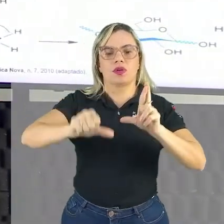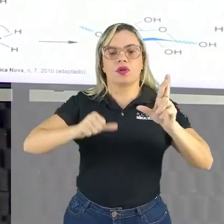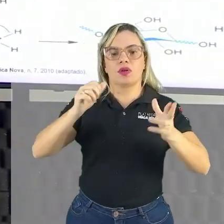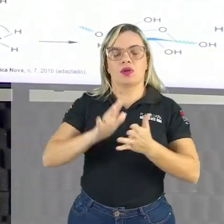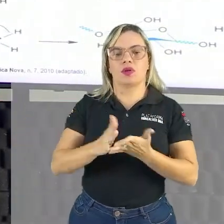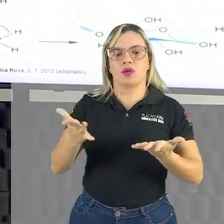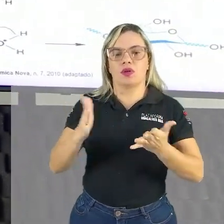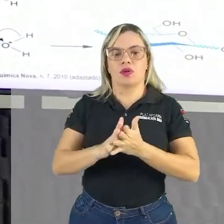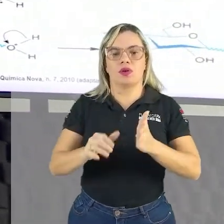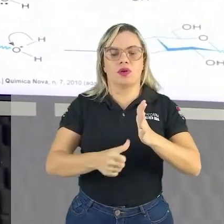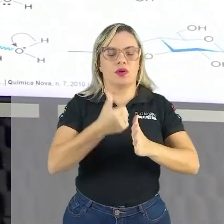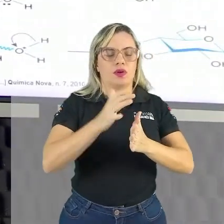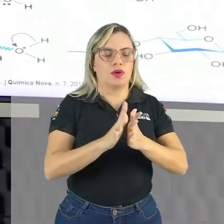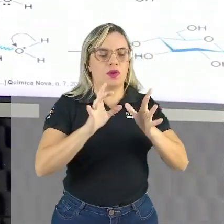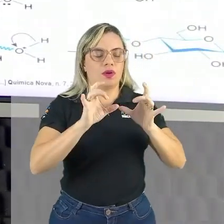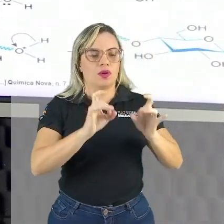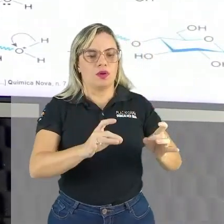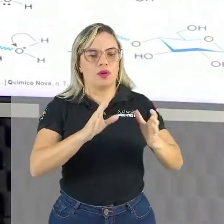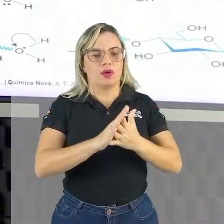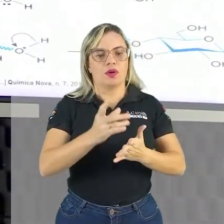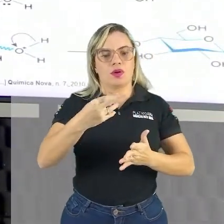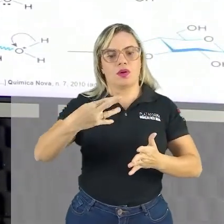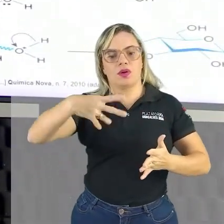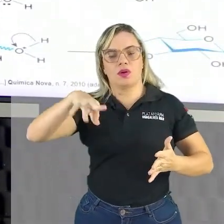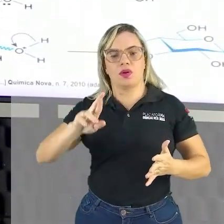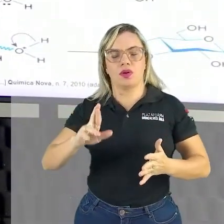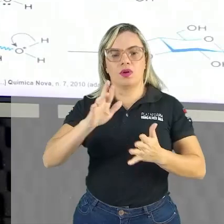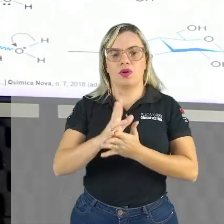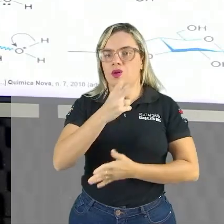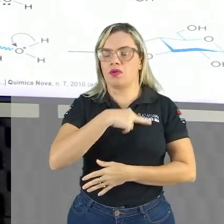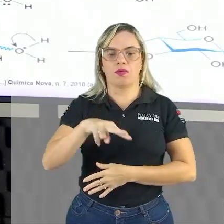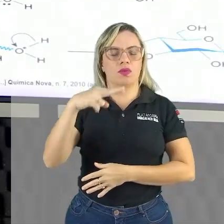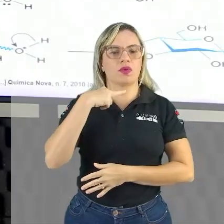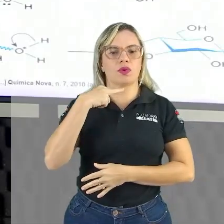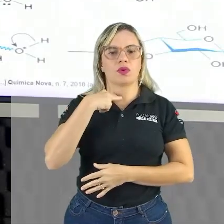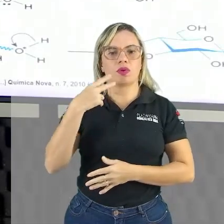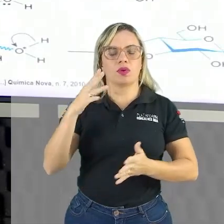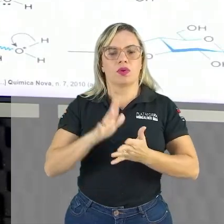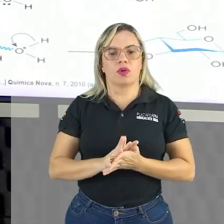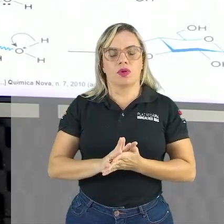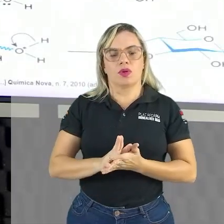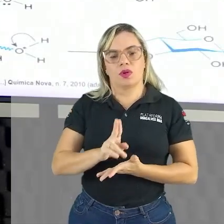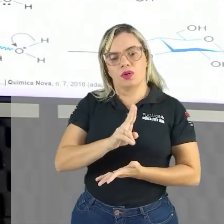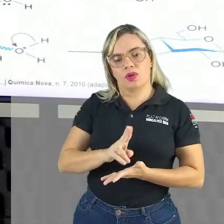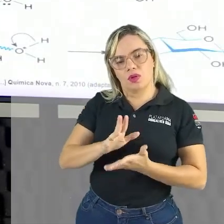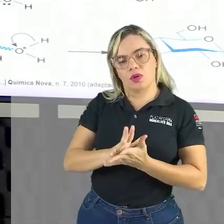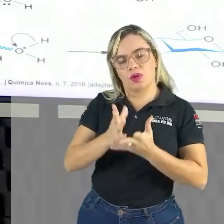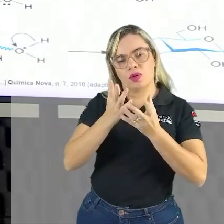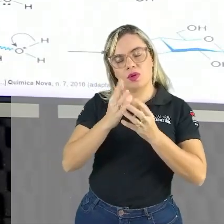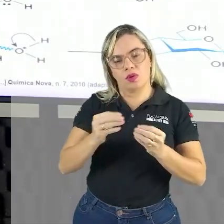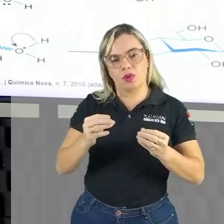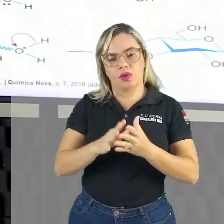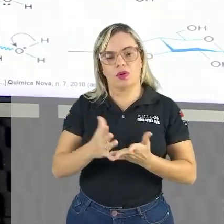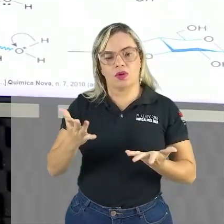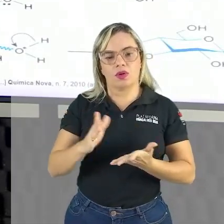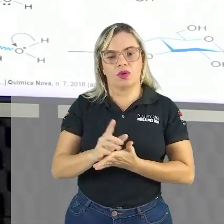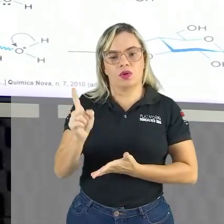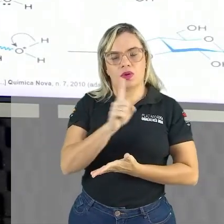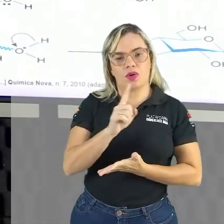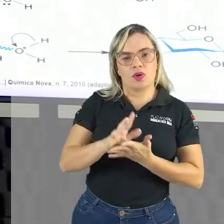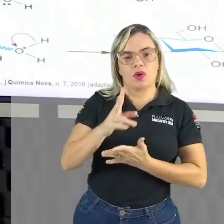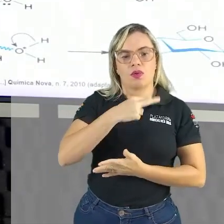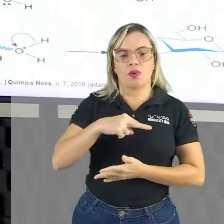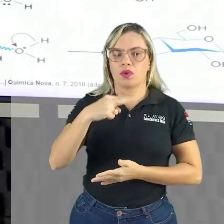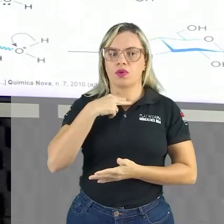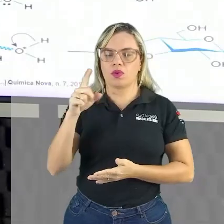Primeiro detalhe. Catalisador não pode ser consumido. Tudo bem? Não esquece.